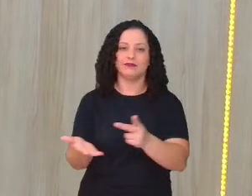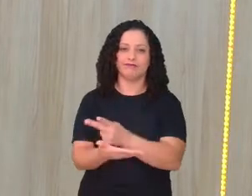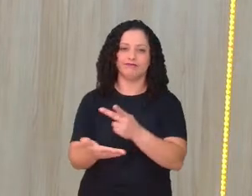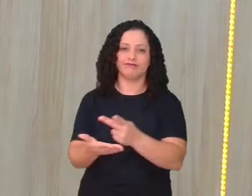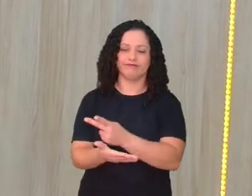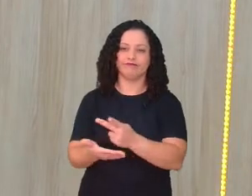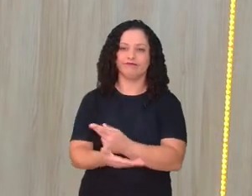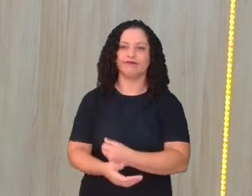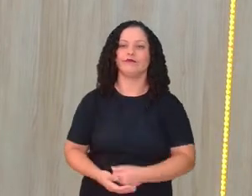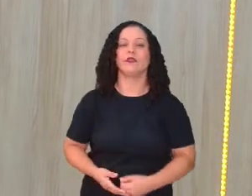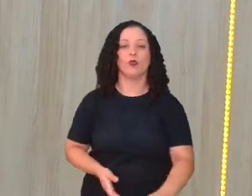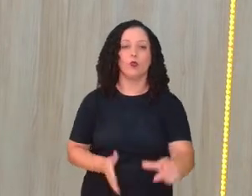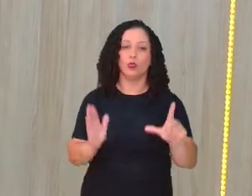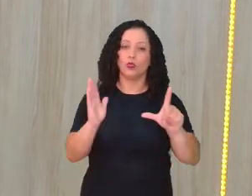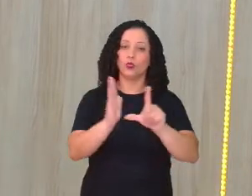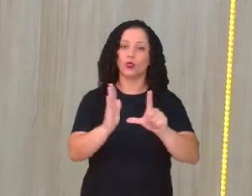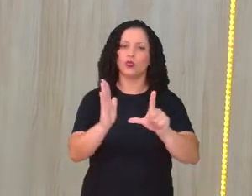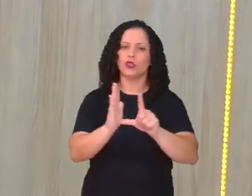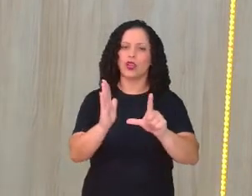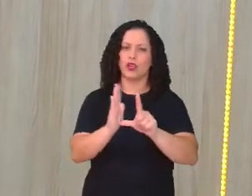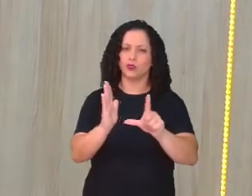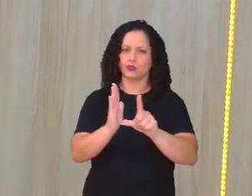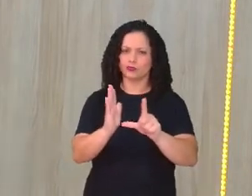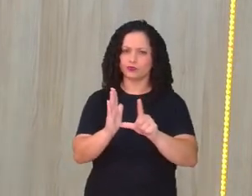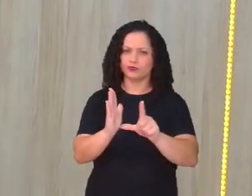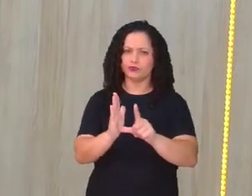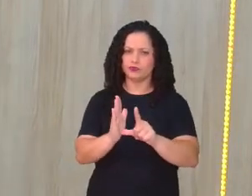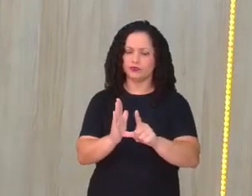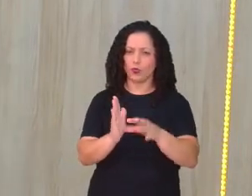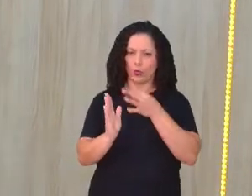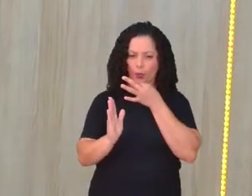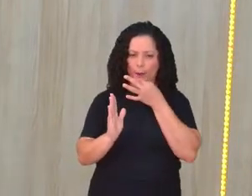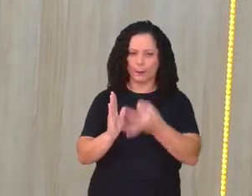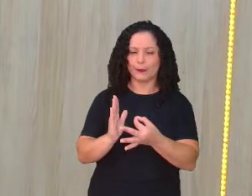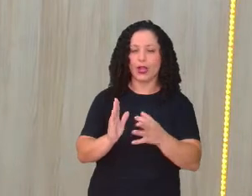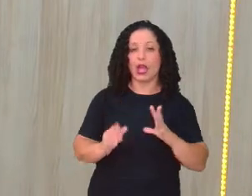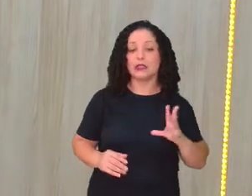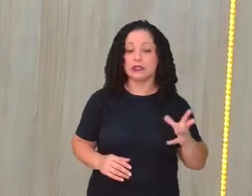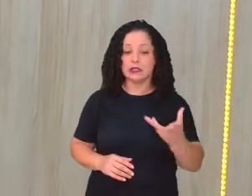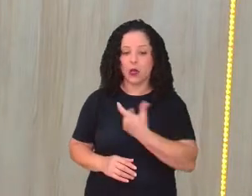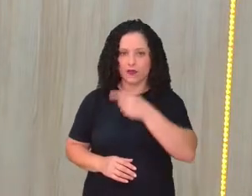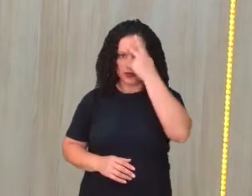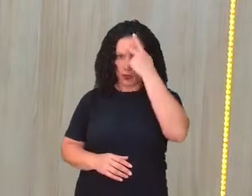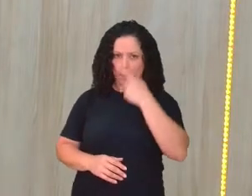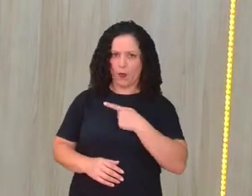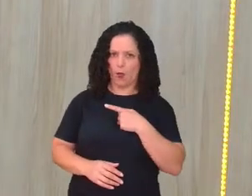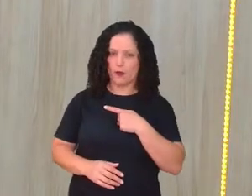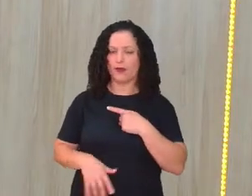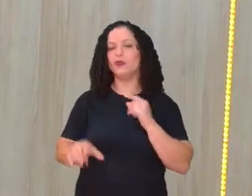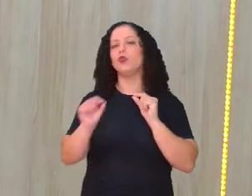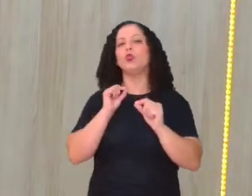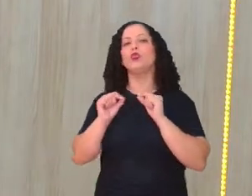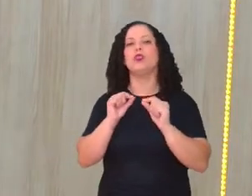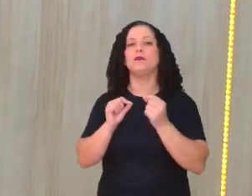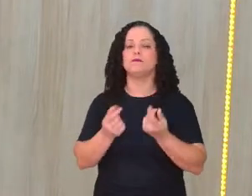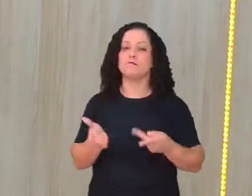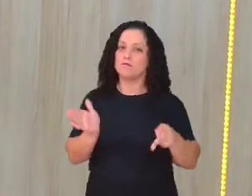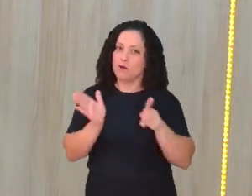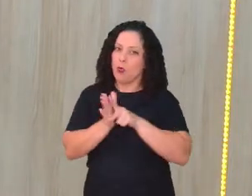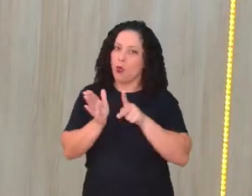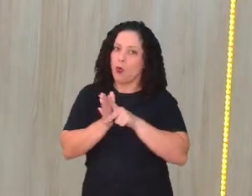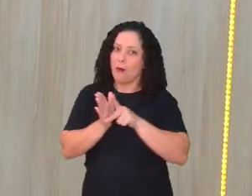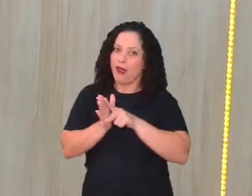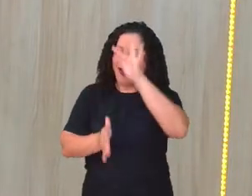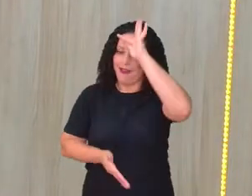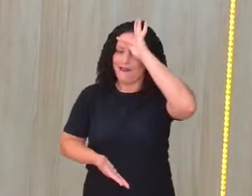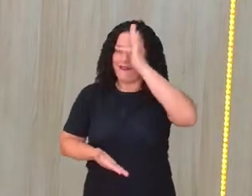ele vai defender? Ó? Por exemplo, para Lutero, a salvação da pessoa ela vinha única e exclusivamente mediante